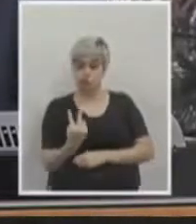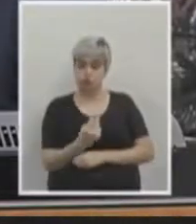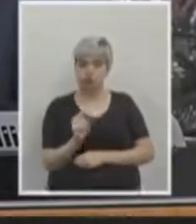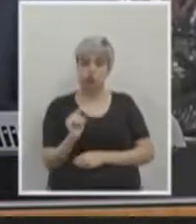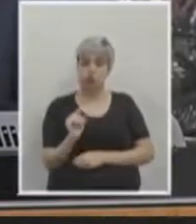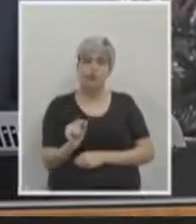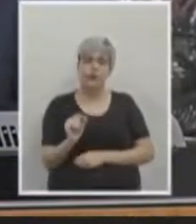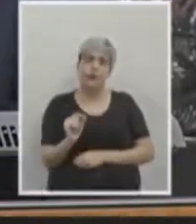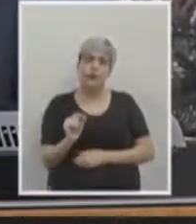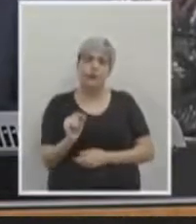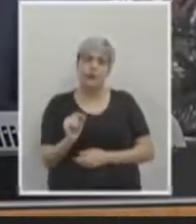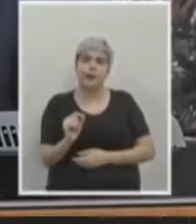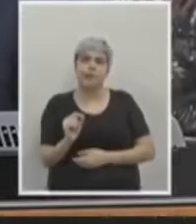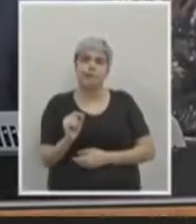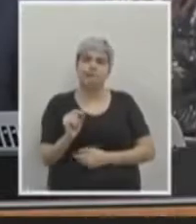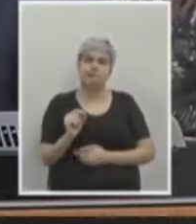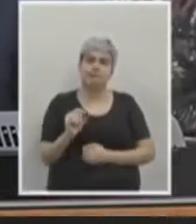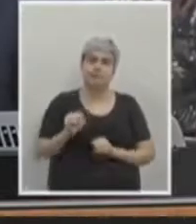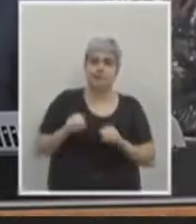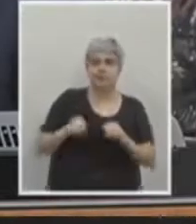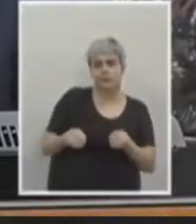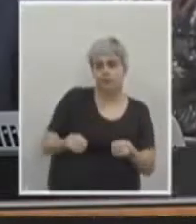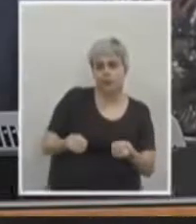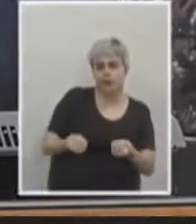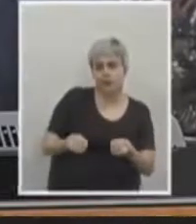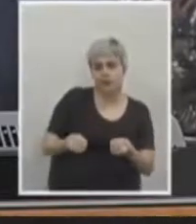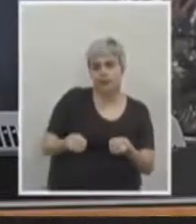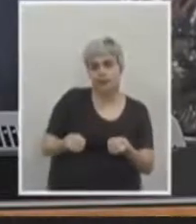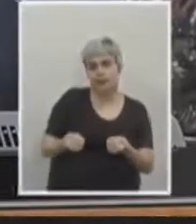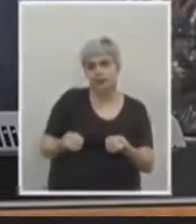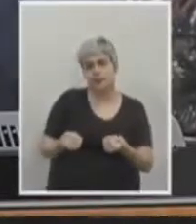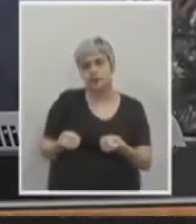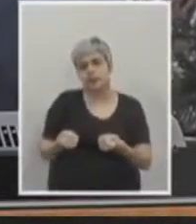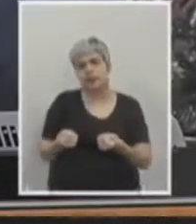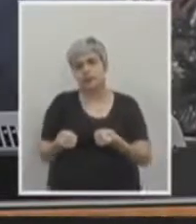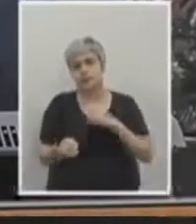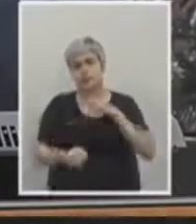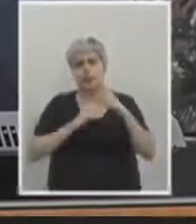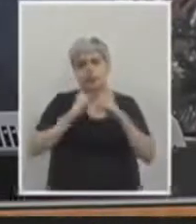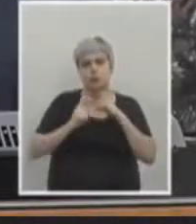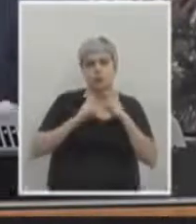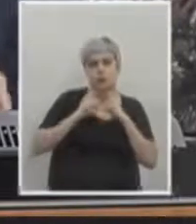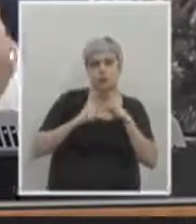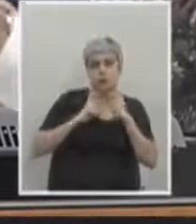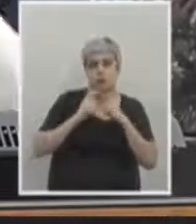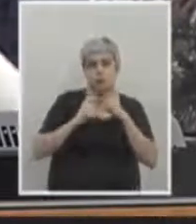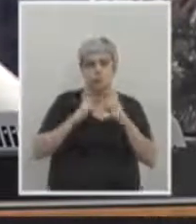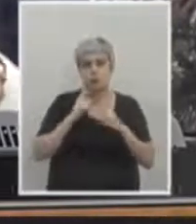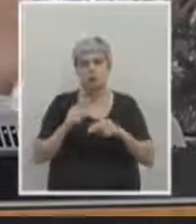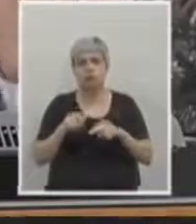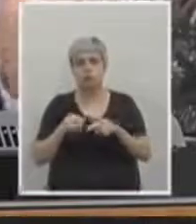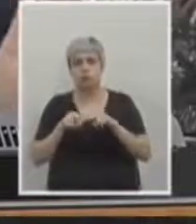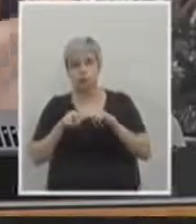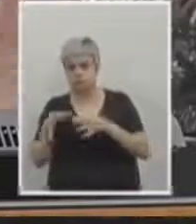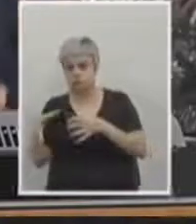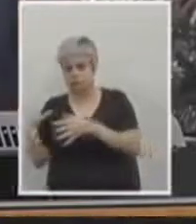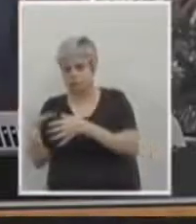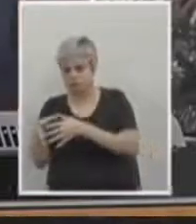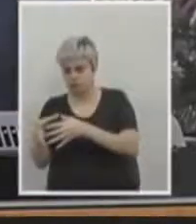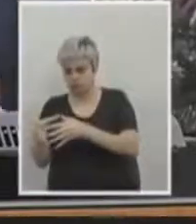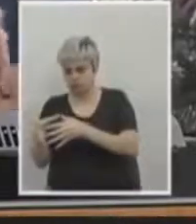ali defesas e contestações por parte de designados e professores de